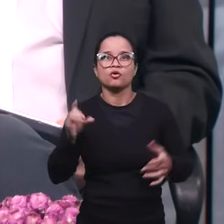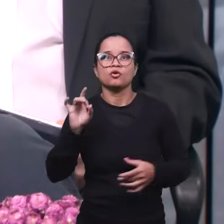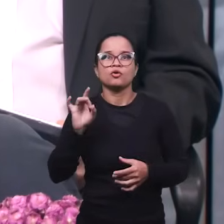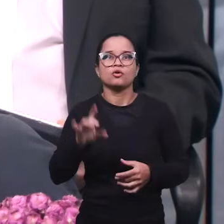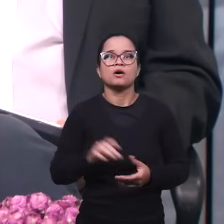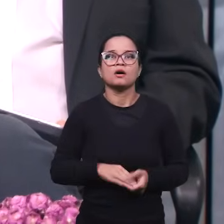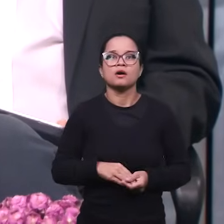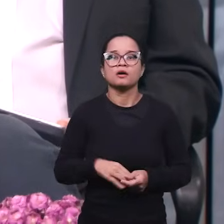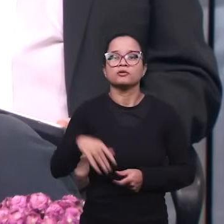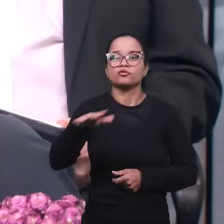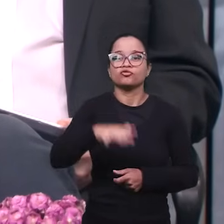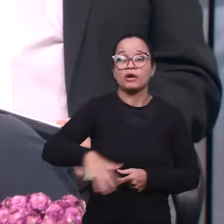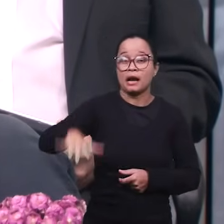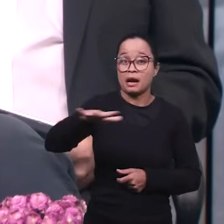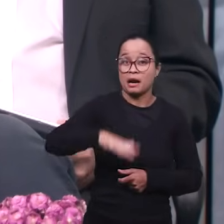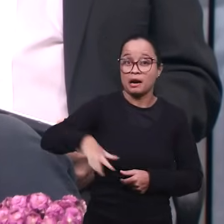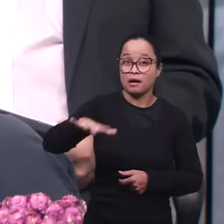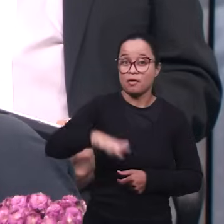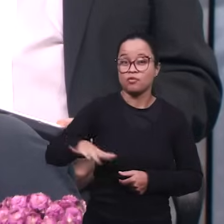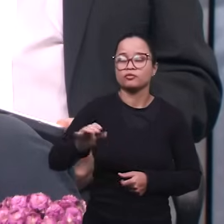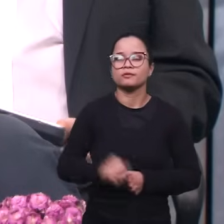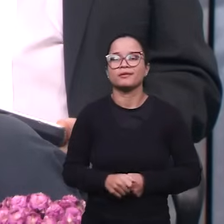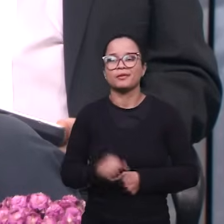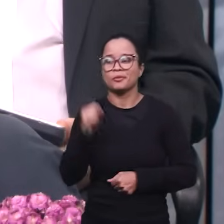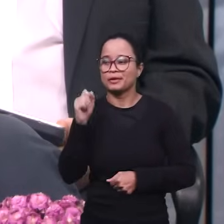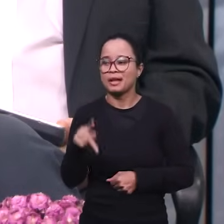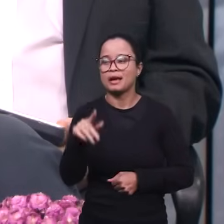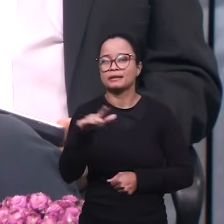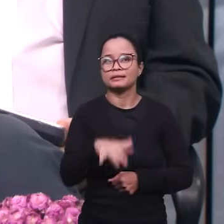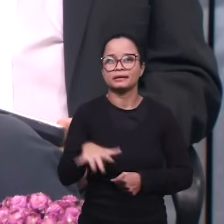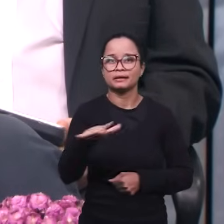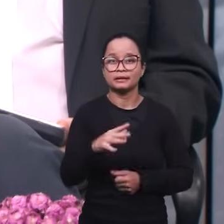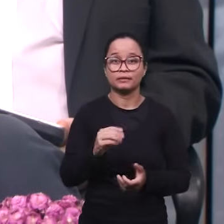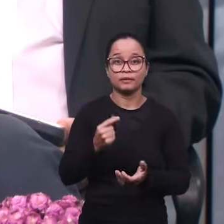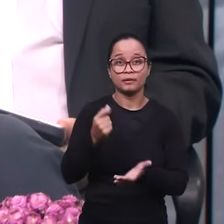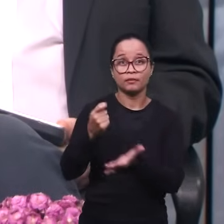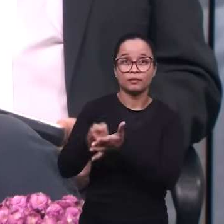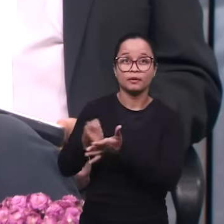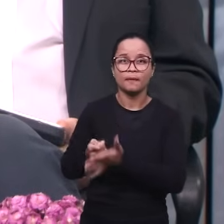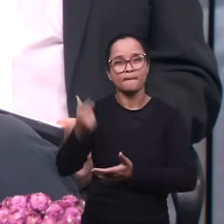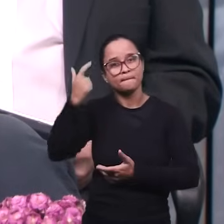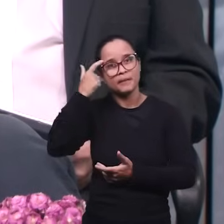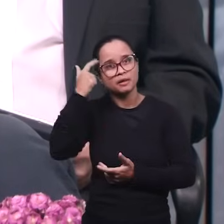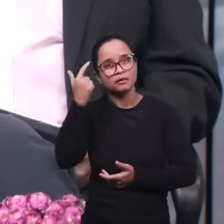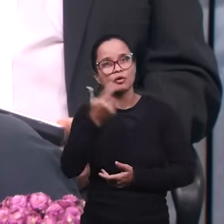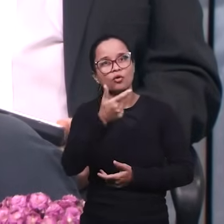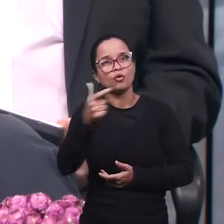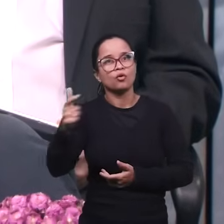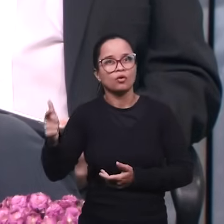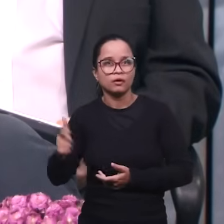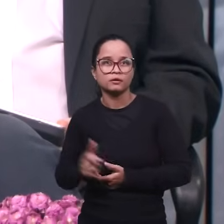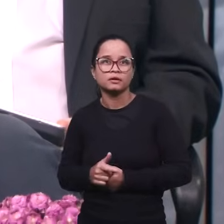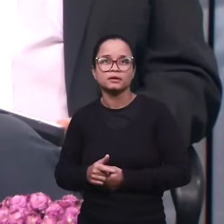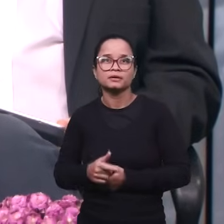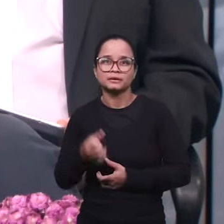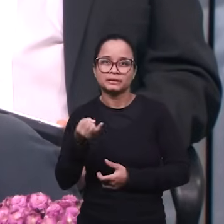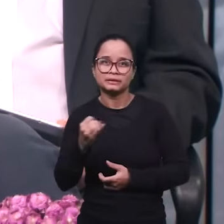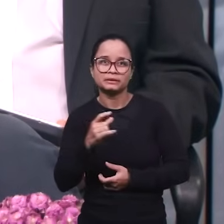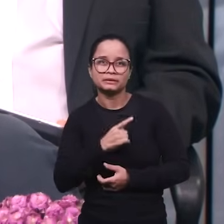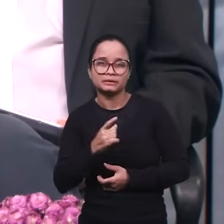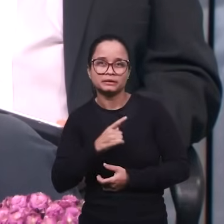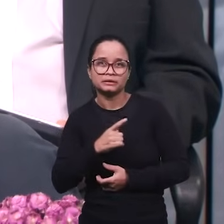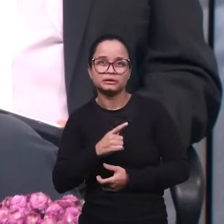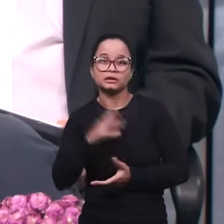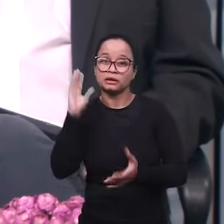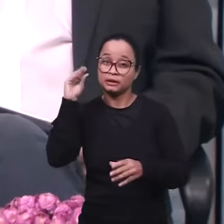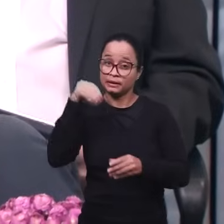previdência, quando a gente fala previdência geral, né, das contribuições, mas também pensar em outros, se tiverem condições, é claro, né, gente,